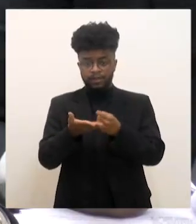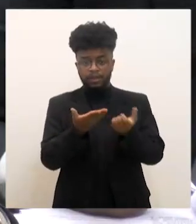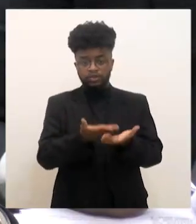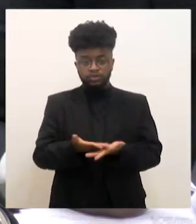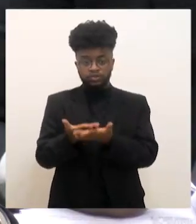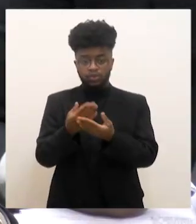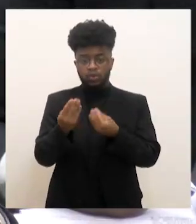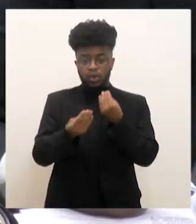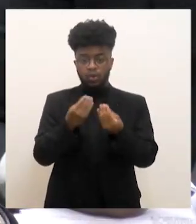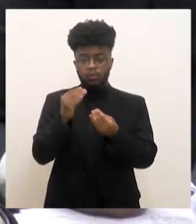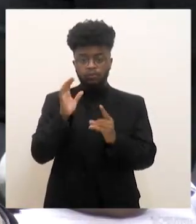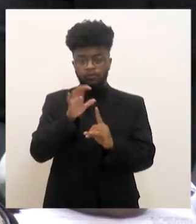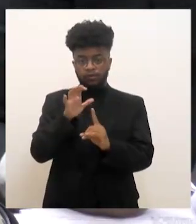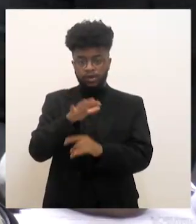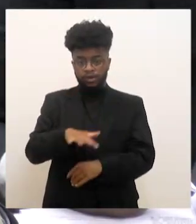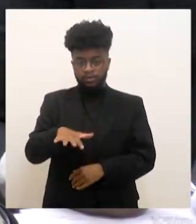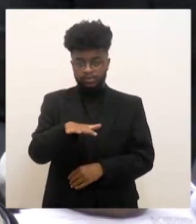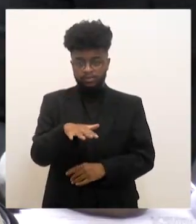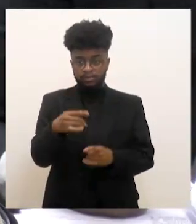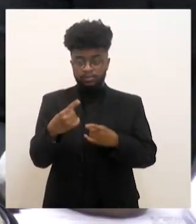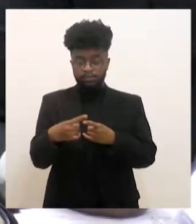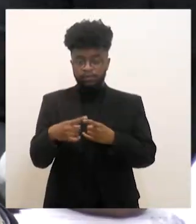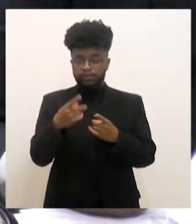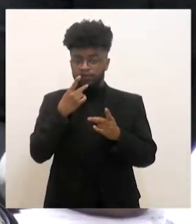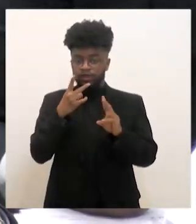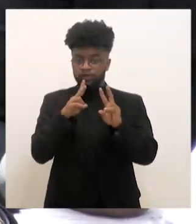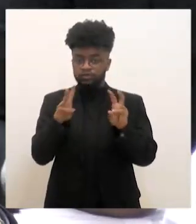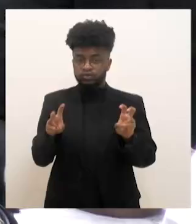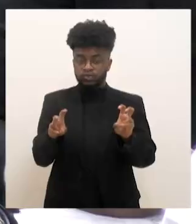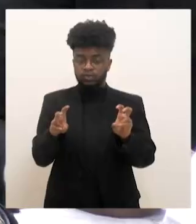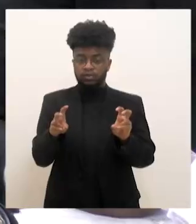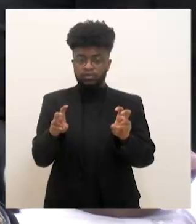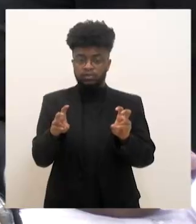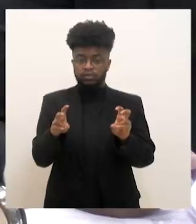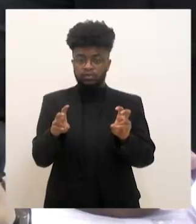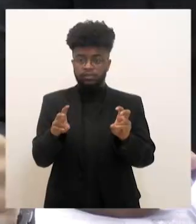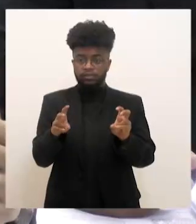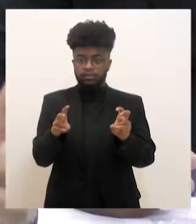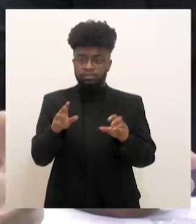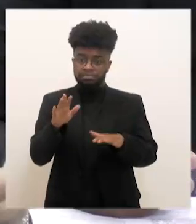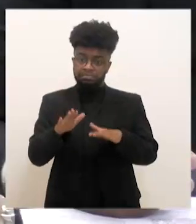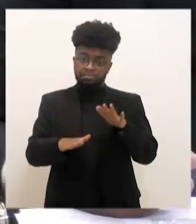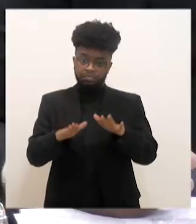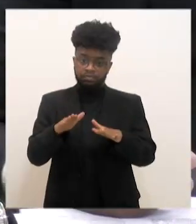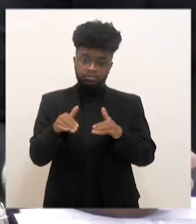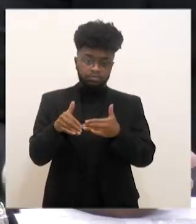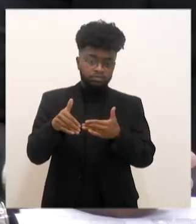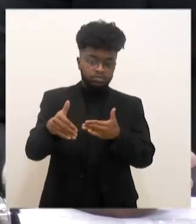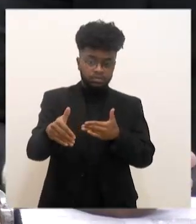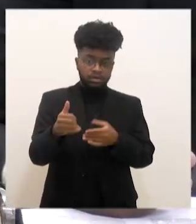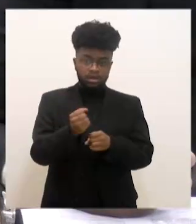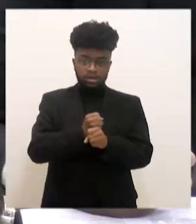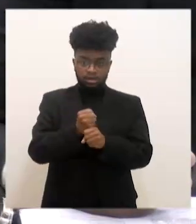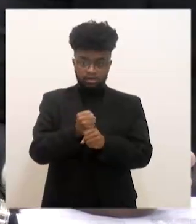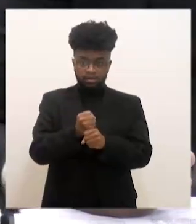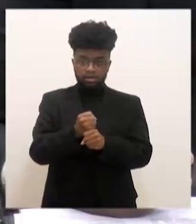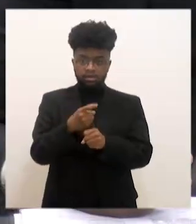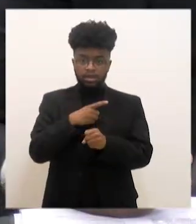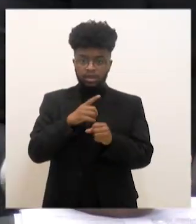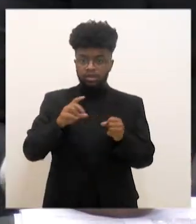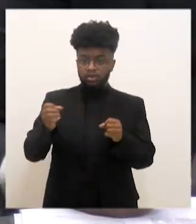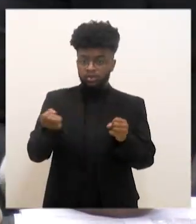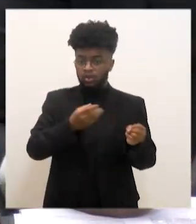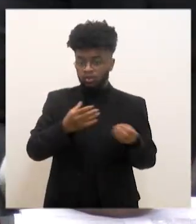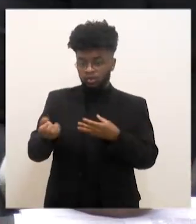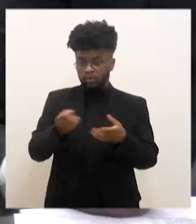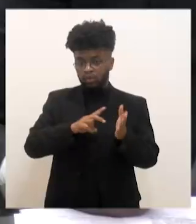de impacto naquela área. A gente está falando de possivelmente daqui aos próximos anos, cada vez mais condomínios naquilo